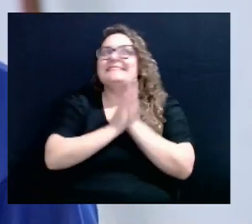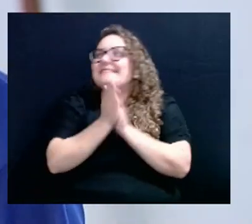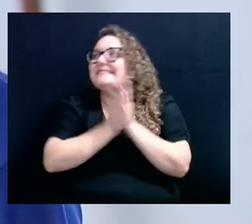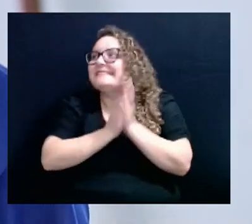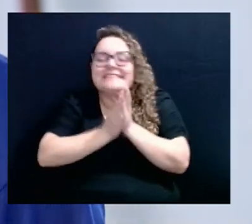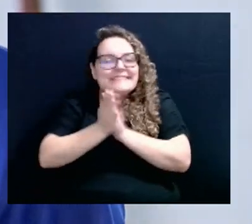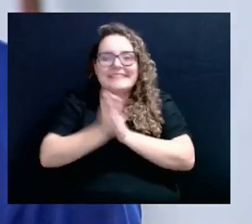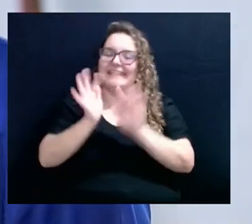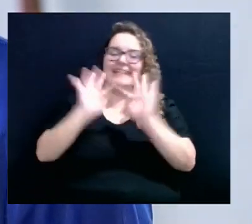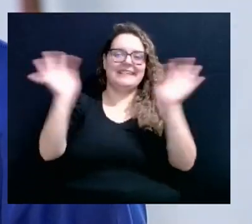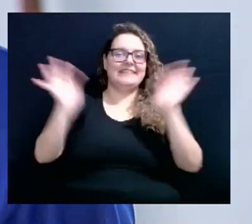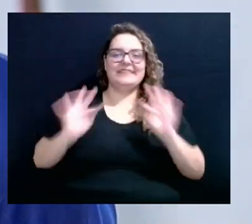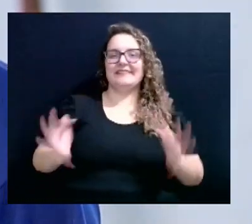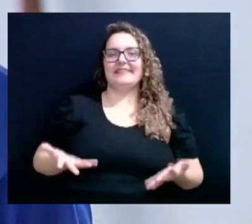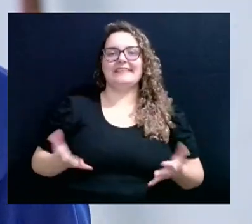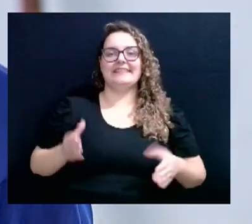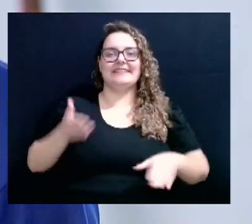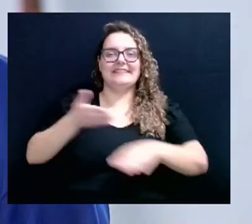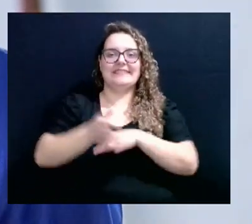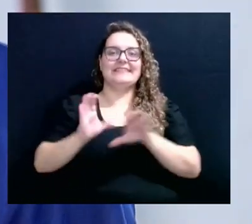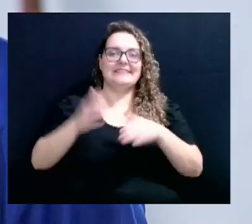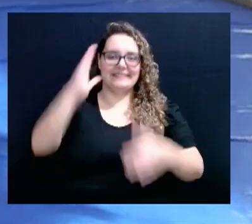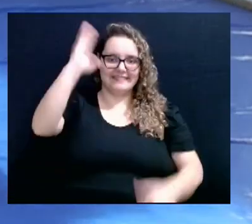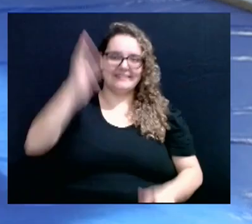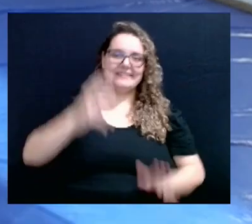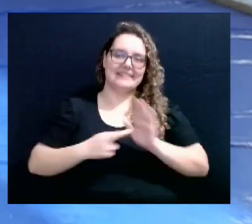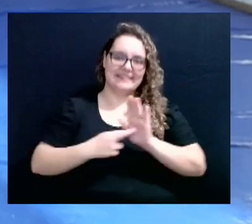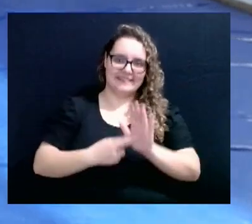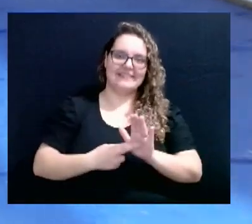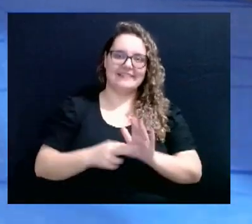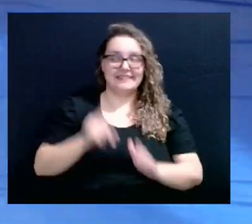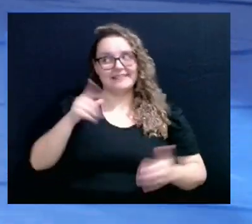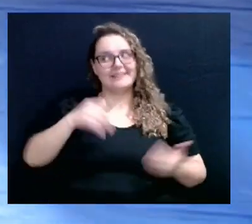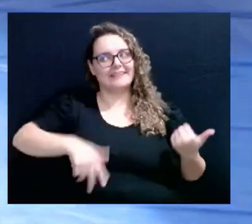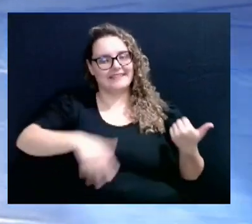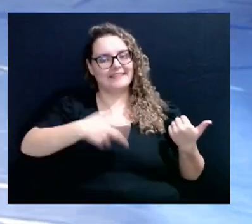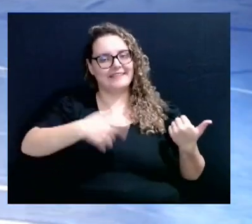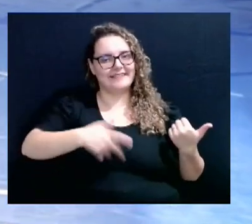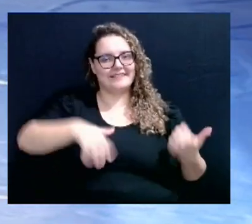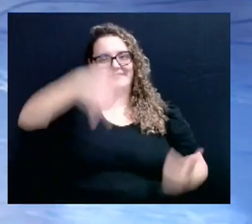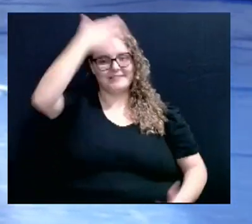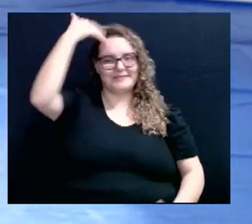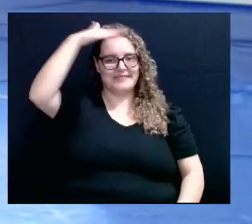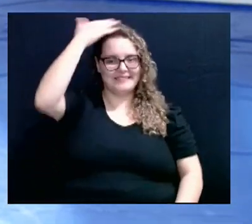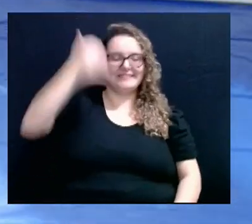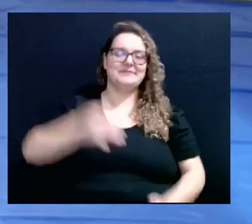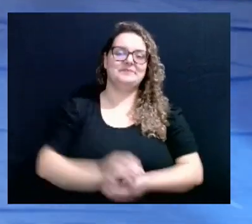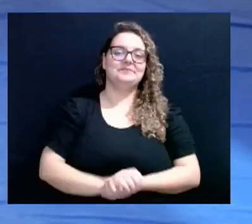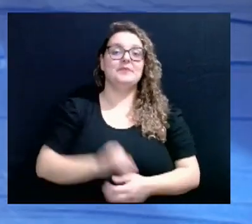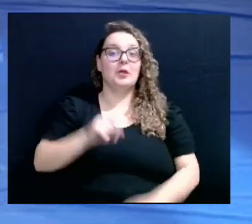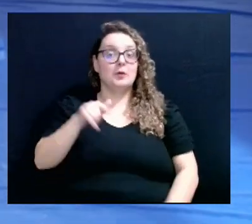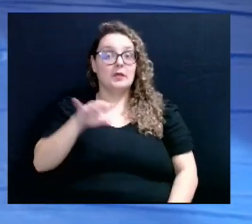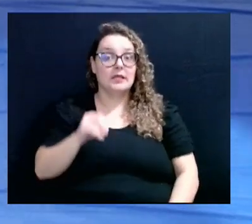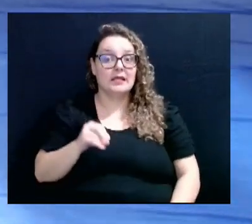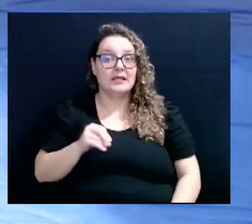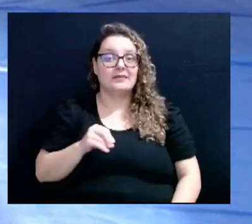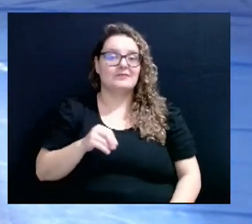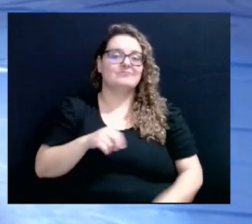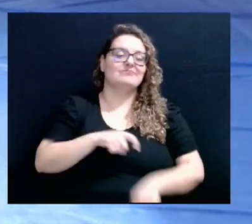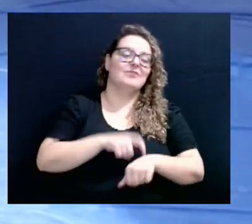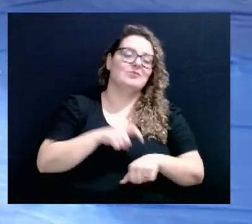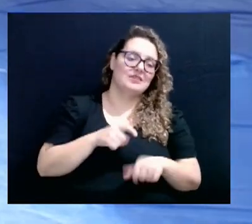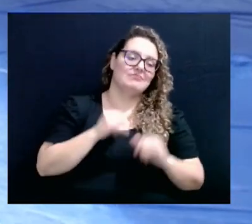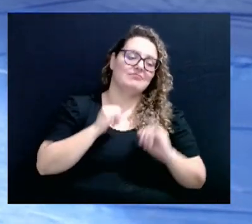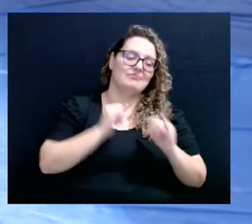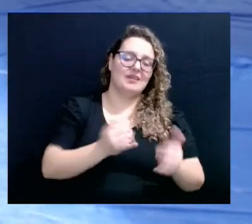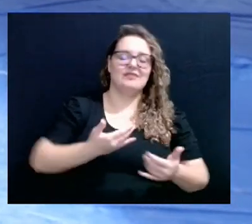estar na seleção brasileira e representando lá no México. O Iago, em um momento da vida, chegou a desistir do Kung Fu.